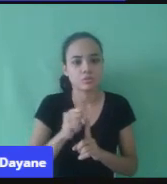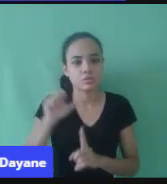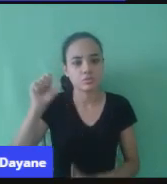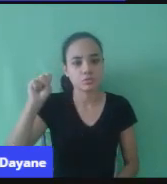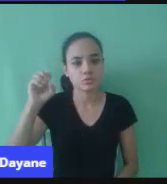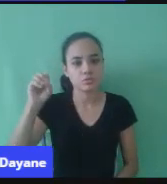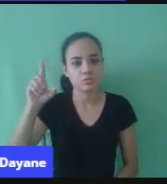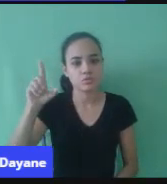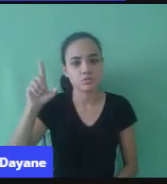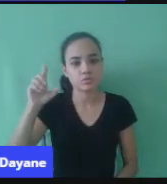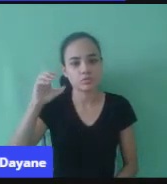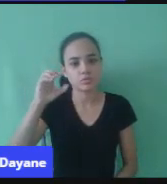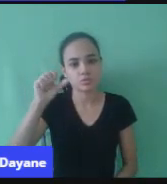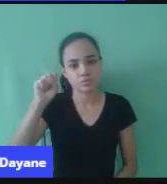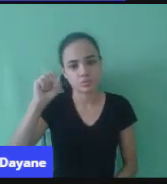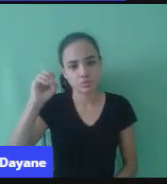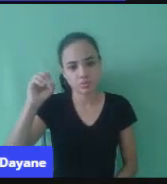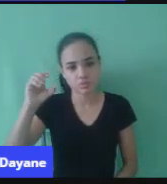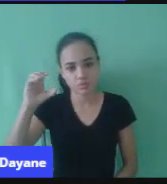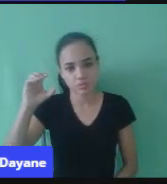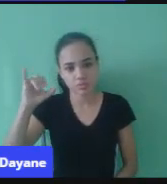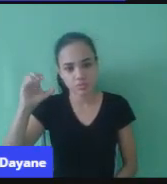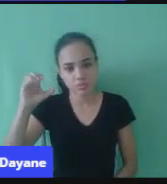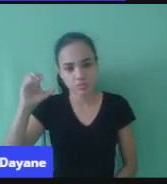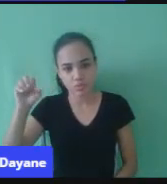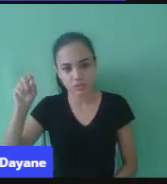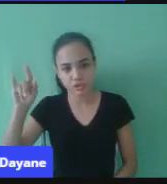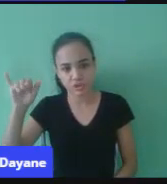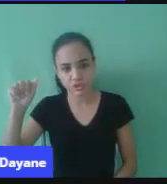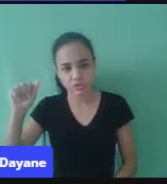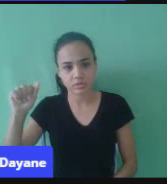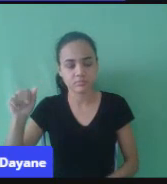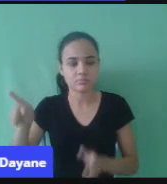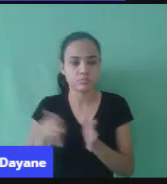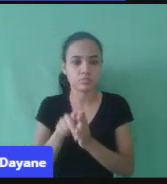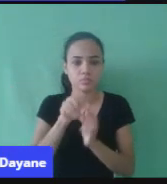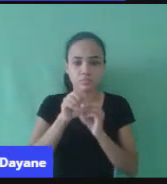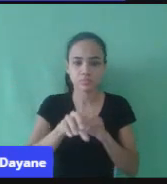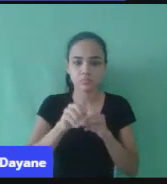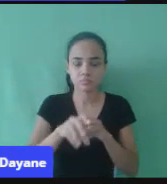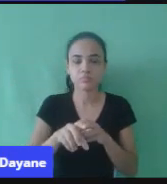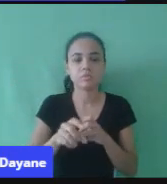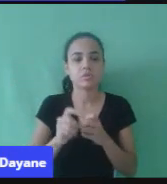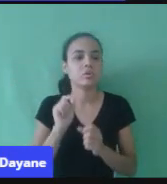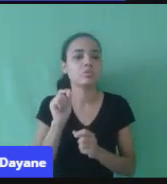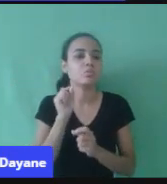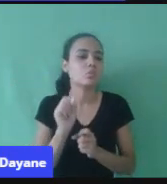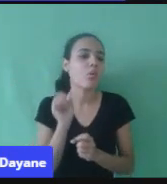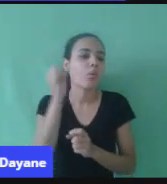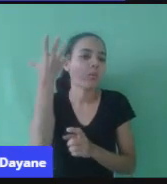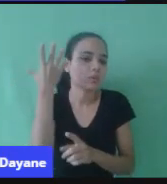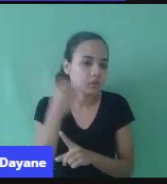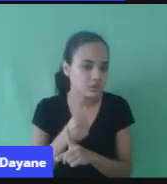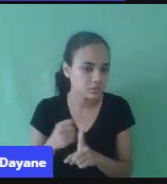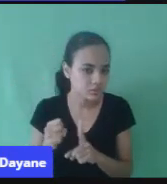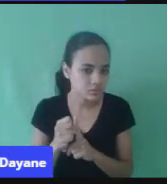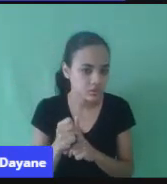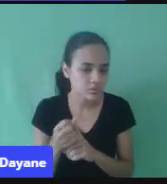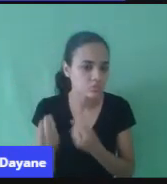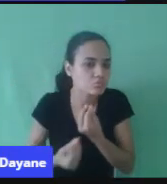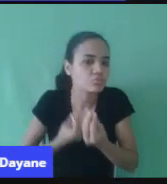acontece de fato na sociedade, né? Como a sociedade está, certo? Fazendo até